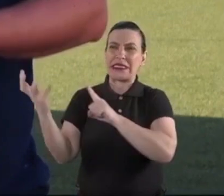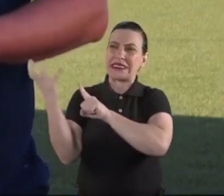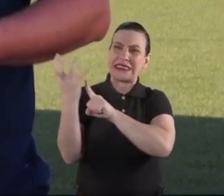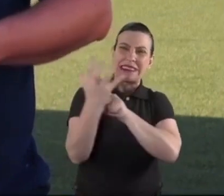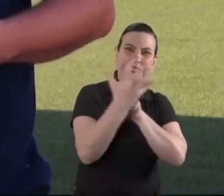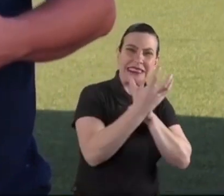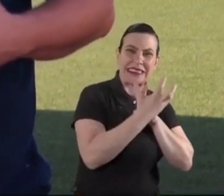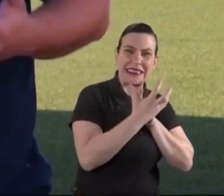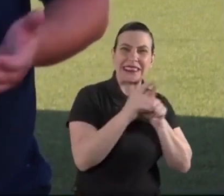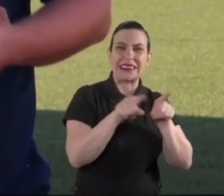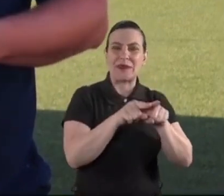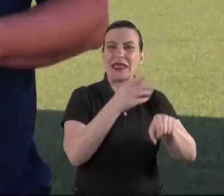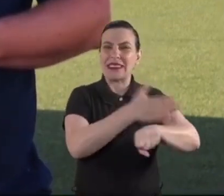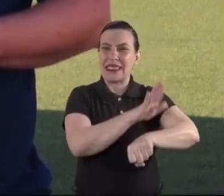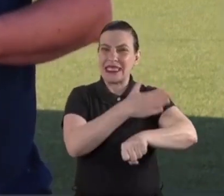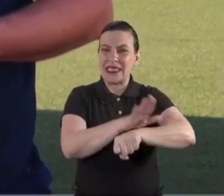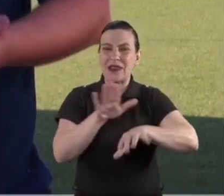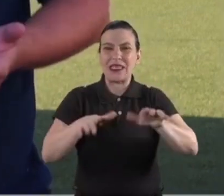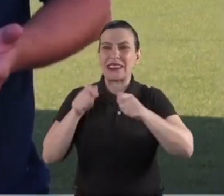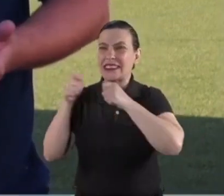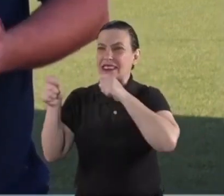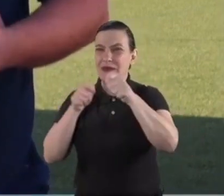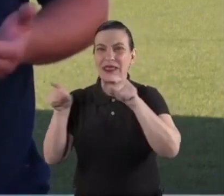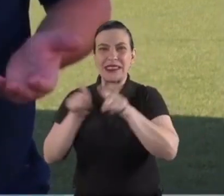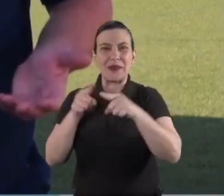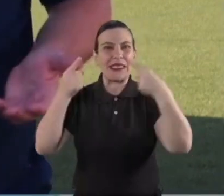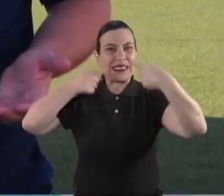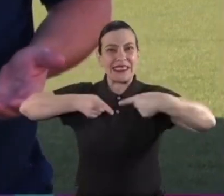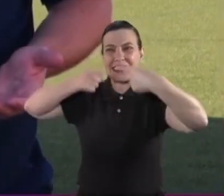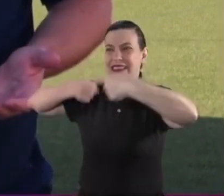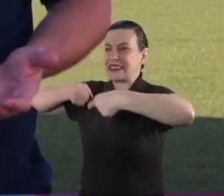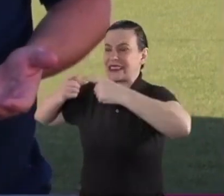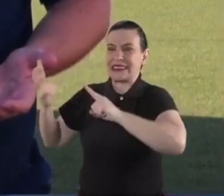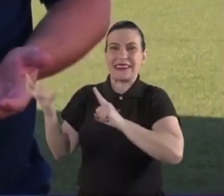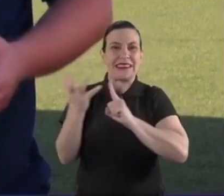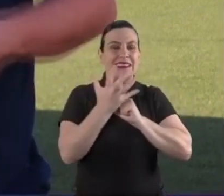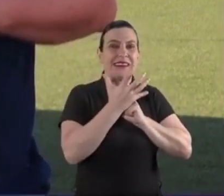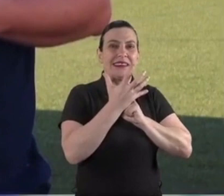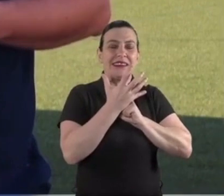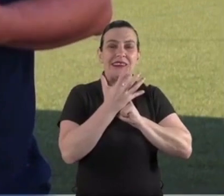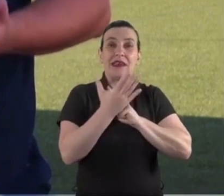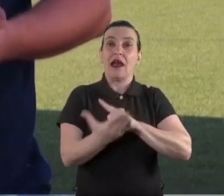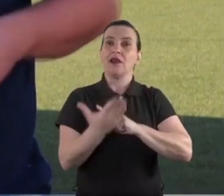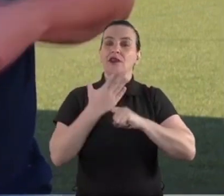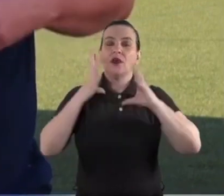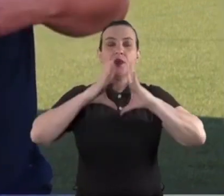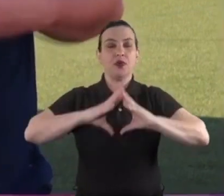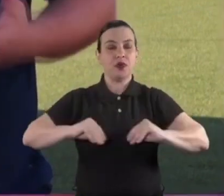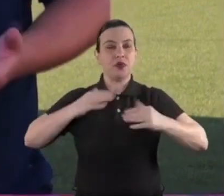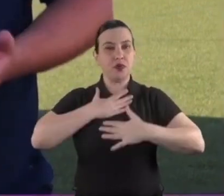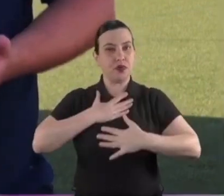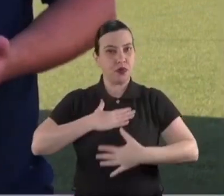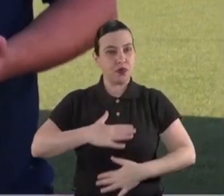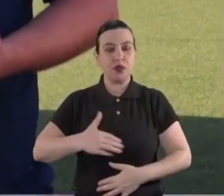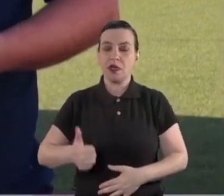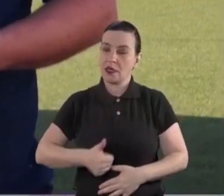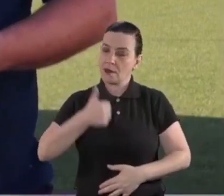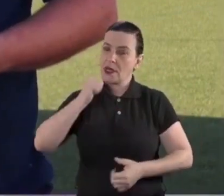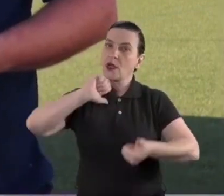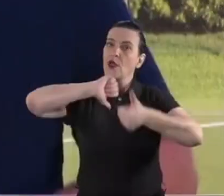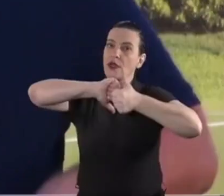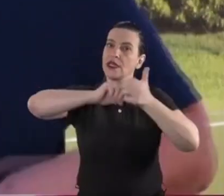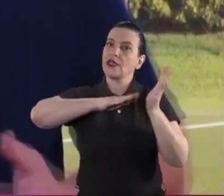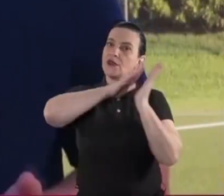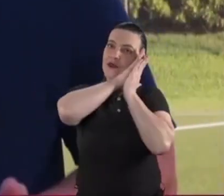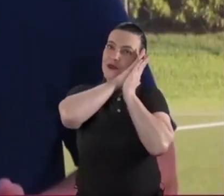torcida, treinadores e até a concorrência interna de sua equipe ou com os adversários, além de auxiliar a ter uma melhor qualidade do